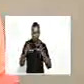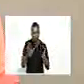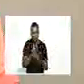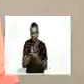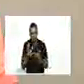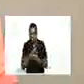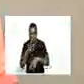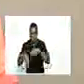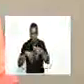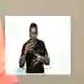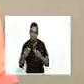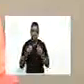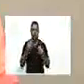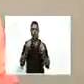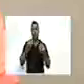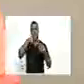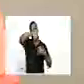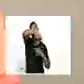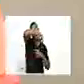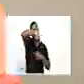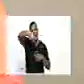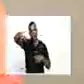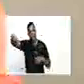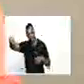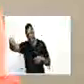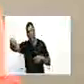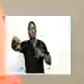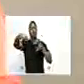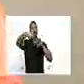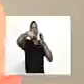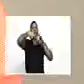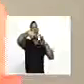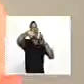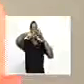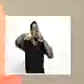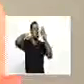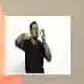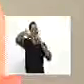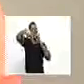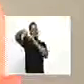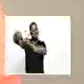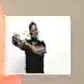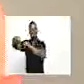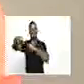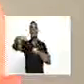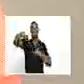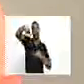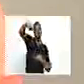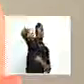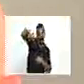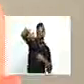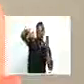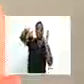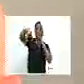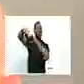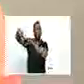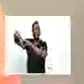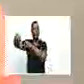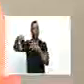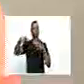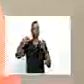feito em em forma dos Ganchos que estão vindo é um trabalho já para plantar para o gancho e